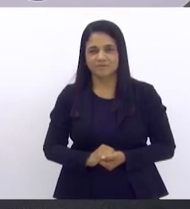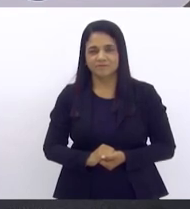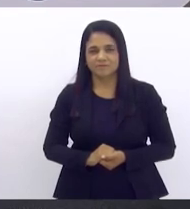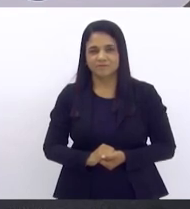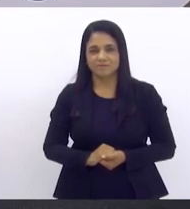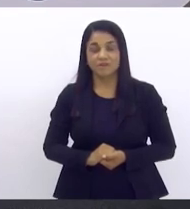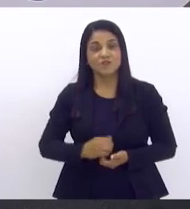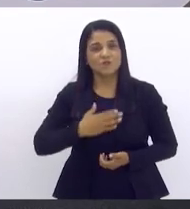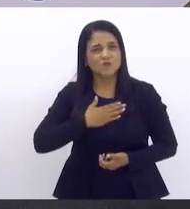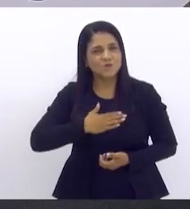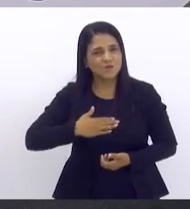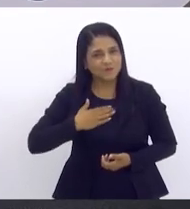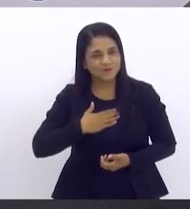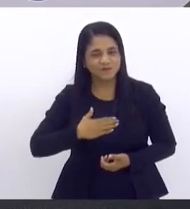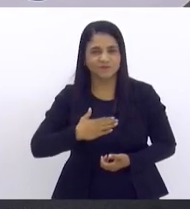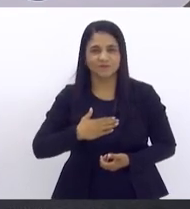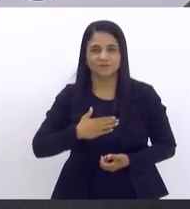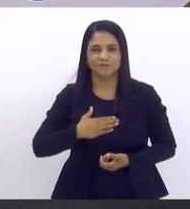Gostaria